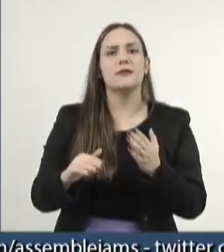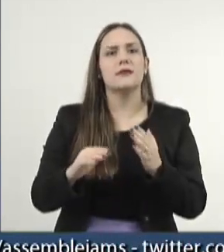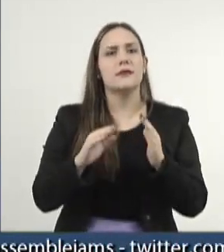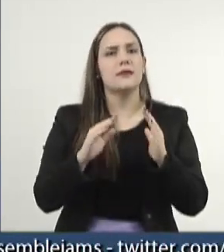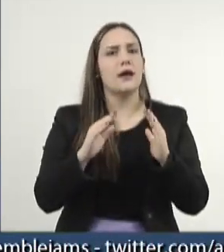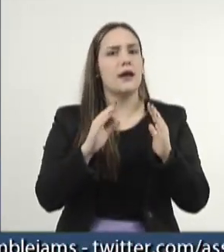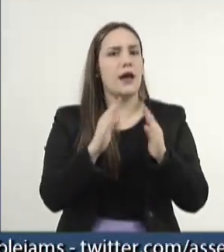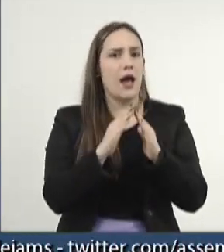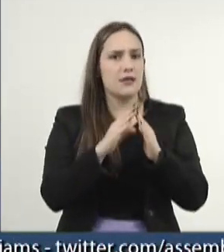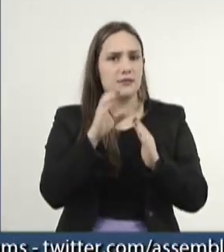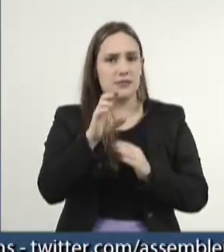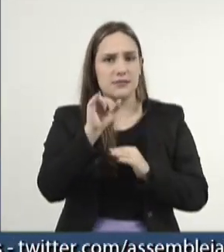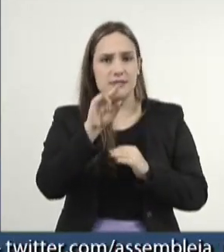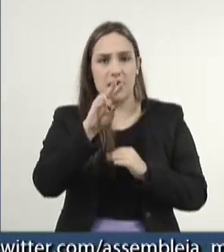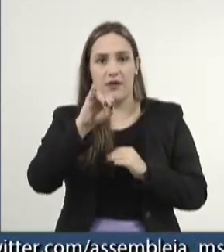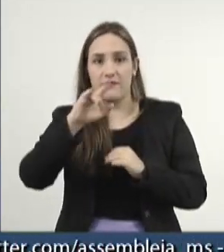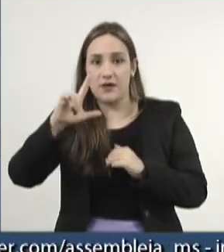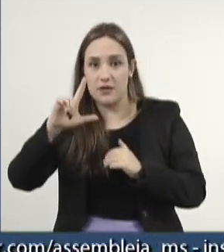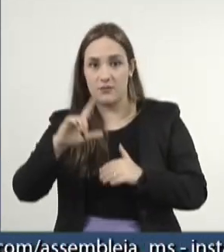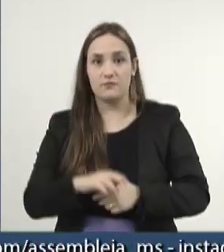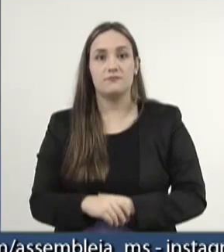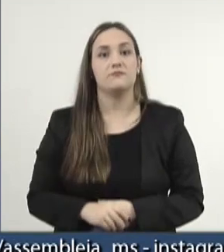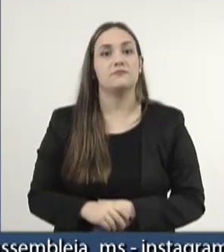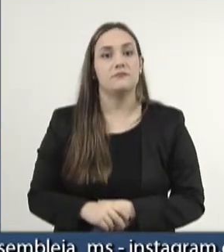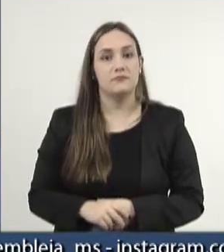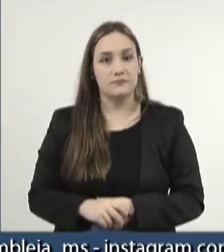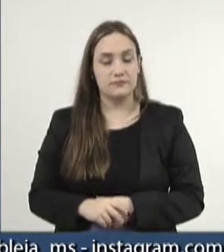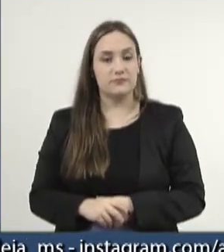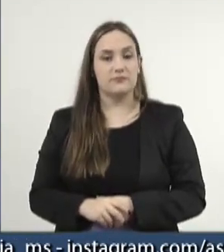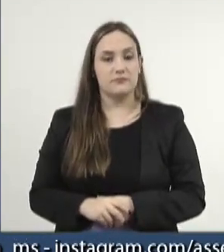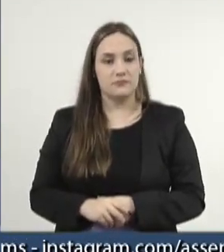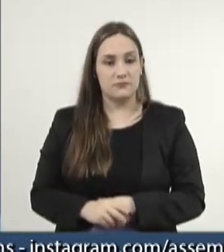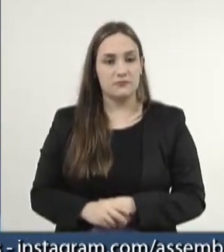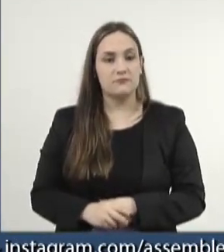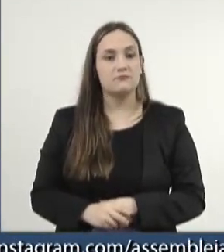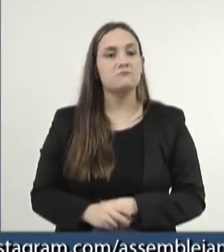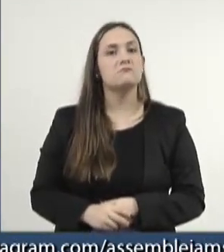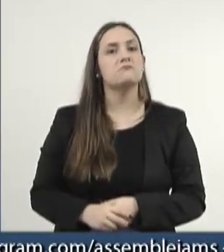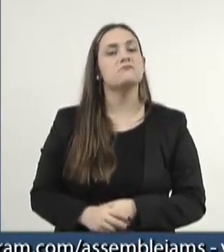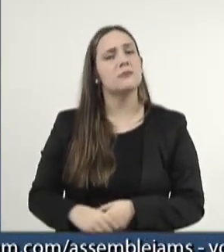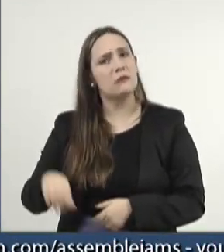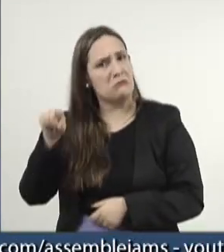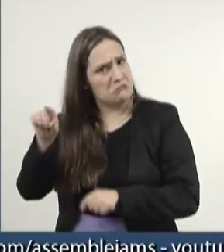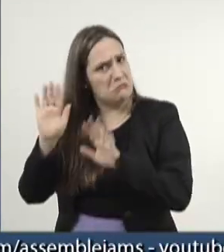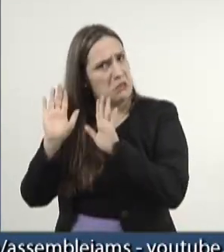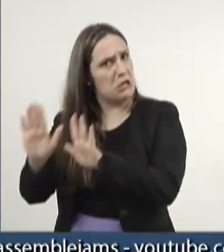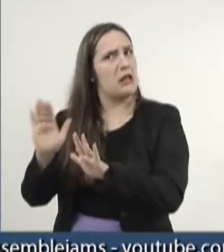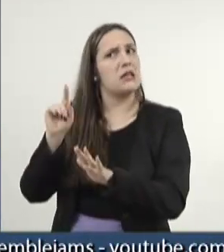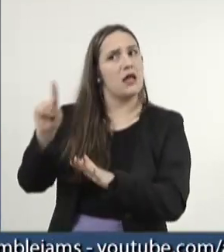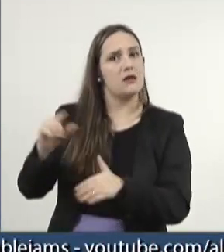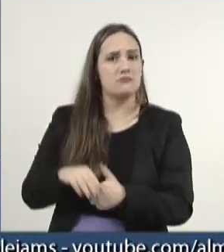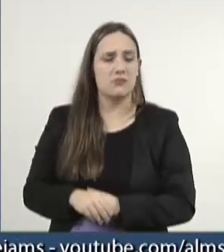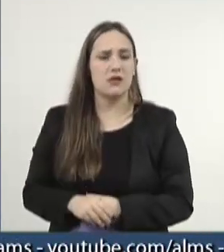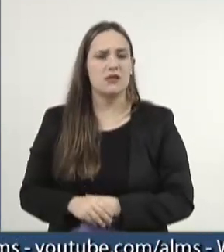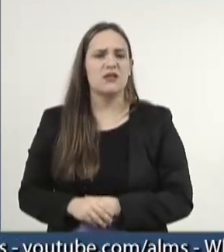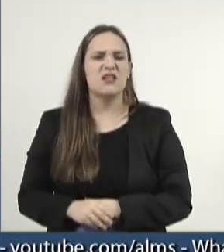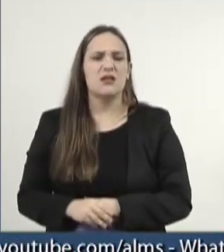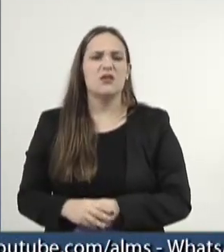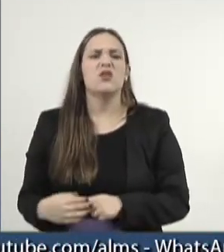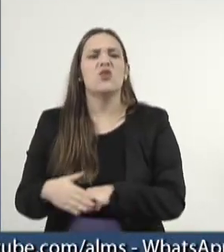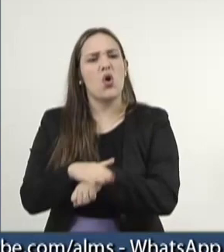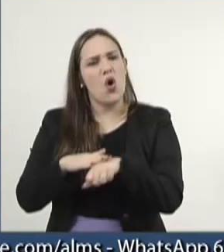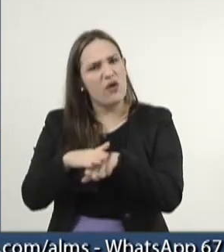que estamos lá o dia inteiro hoje no escritório da CNI em São Paulo, fazendo várias rodadas